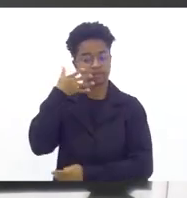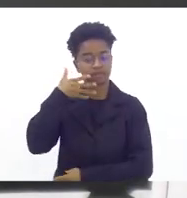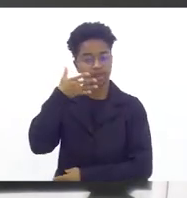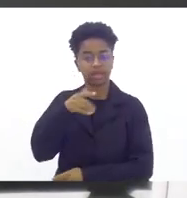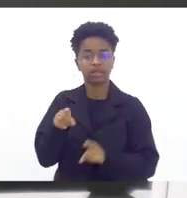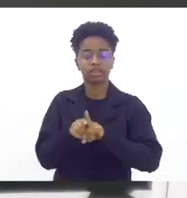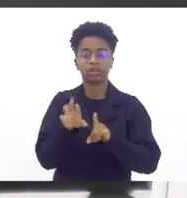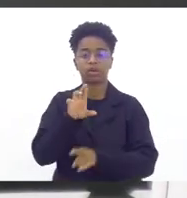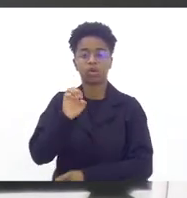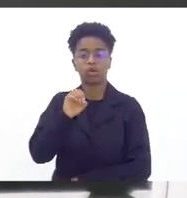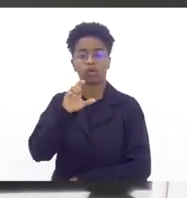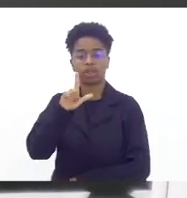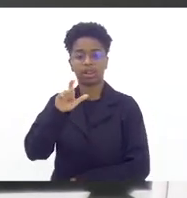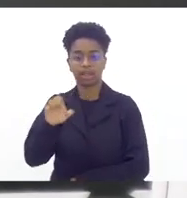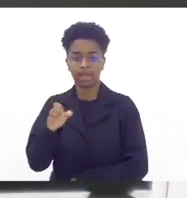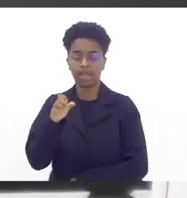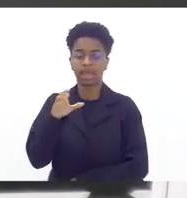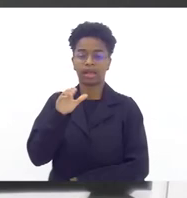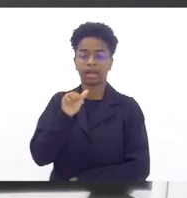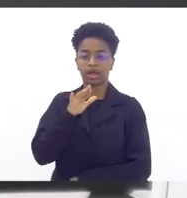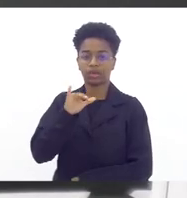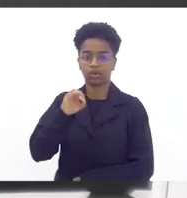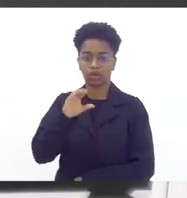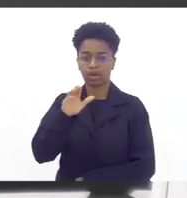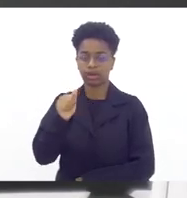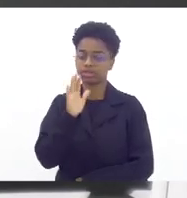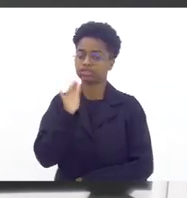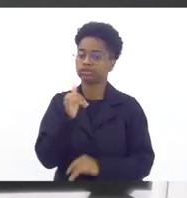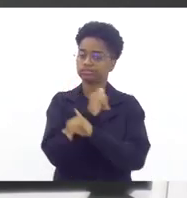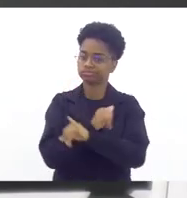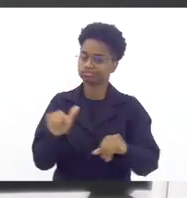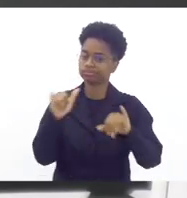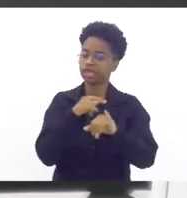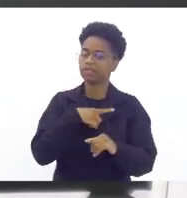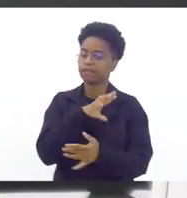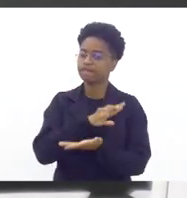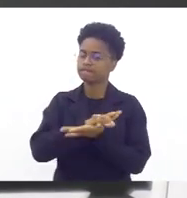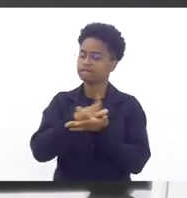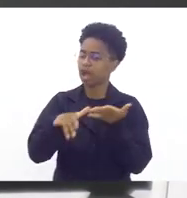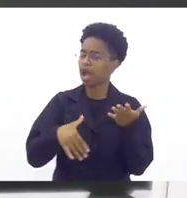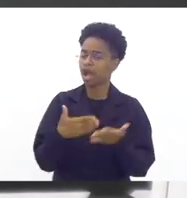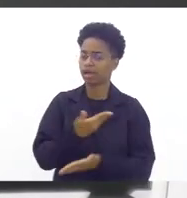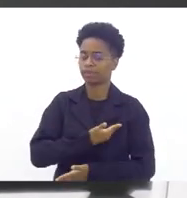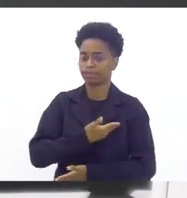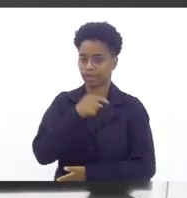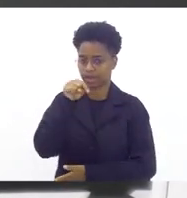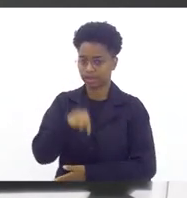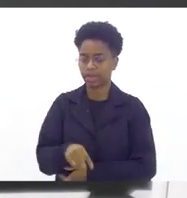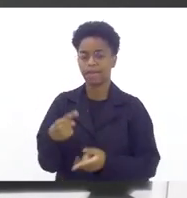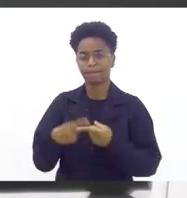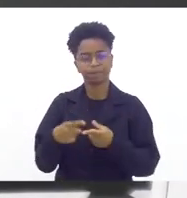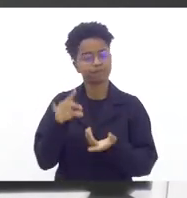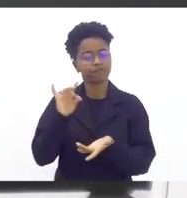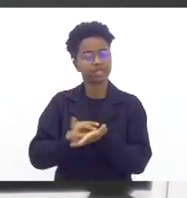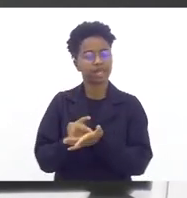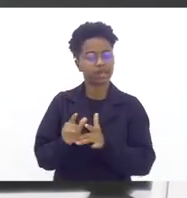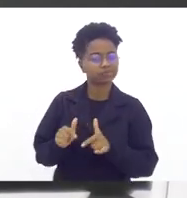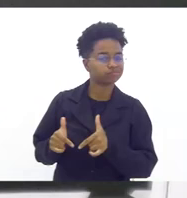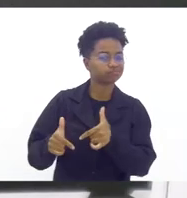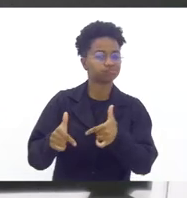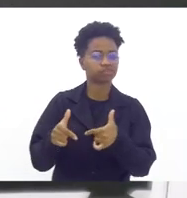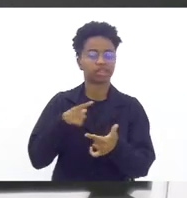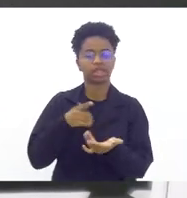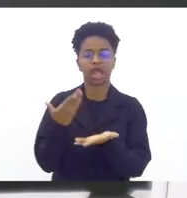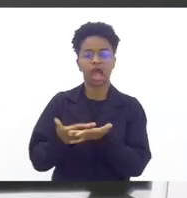carioca já foi anunciado, tem vários companheiros aqui, eles participam na prática de aulas